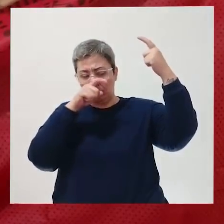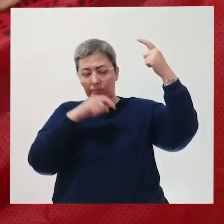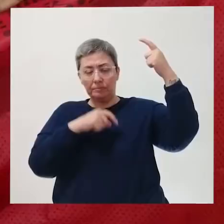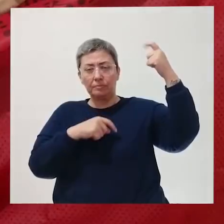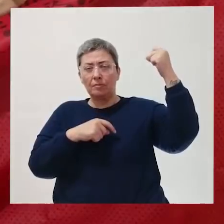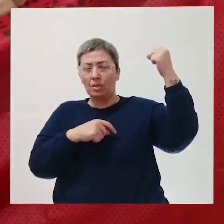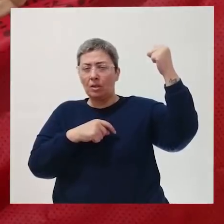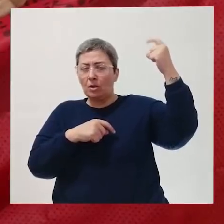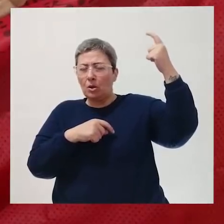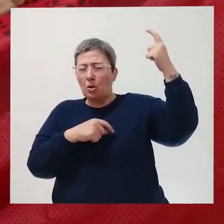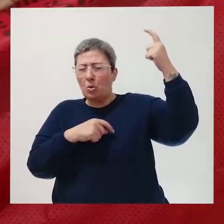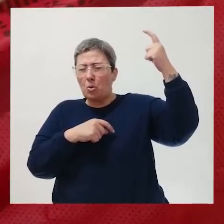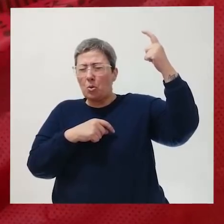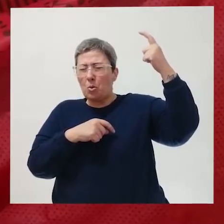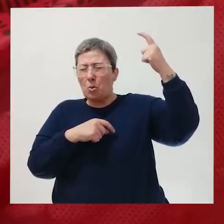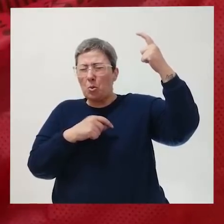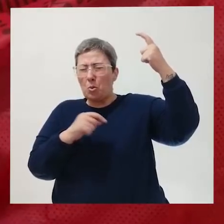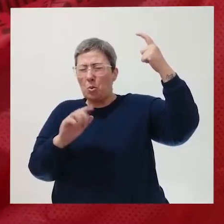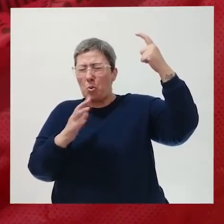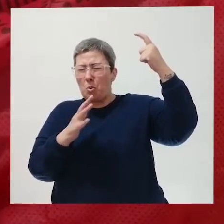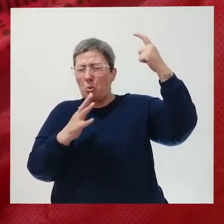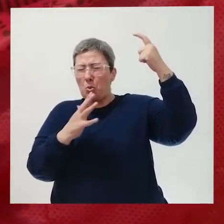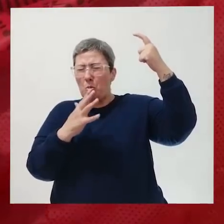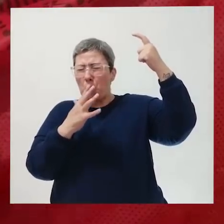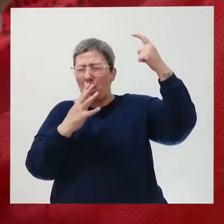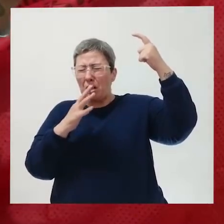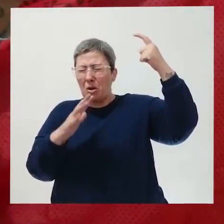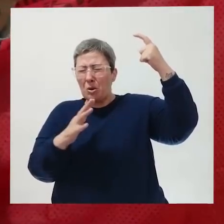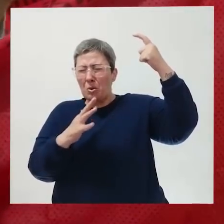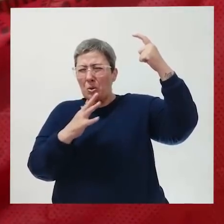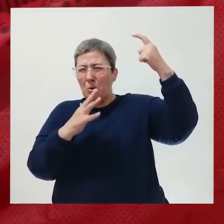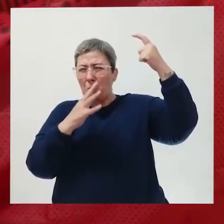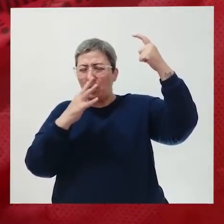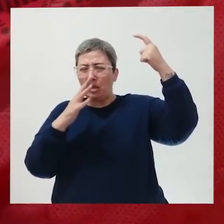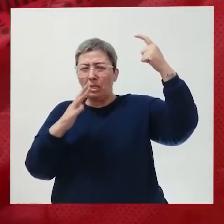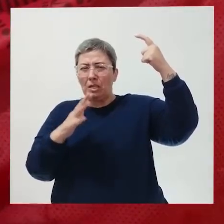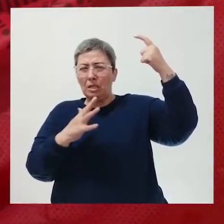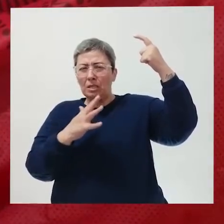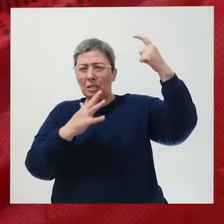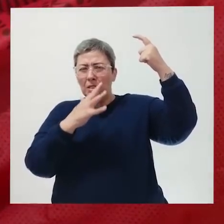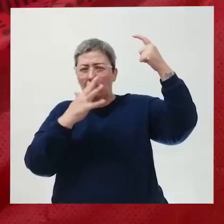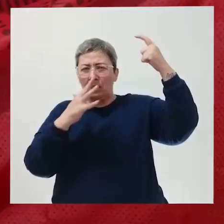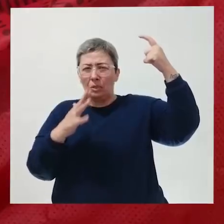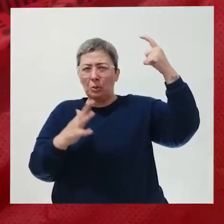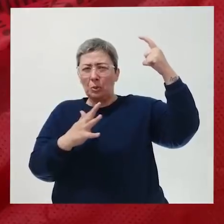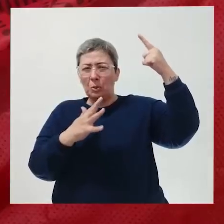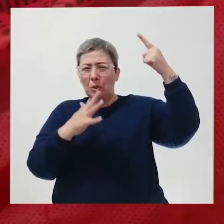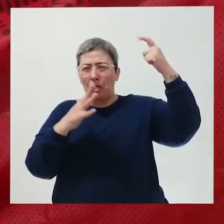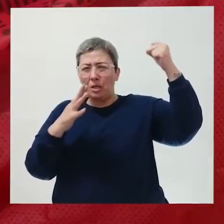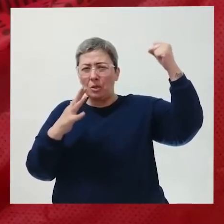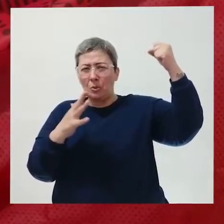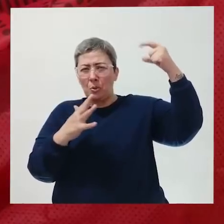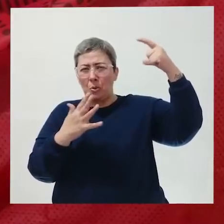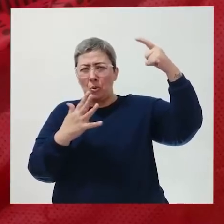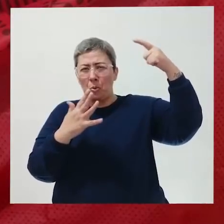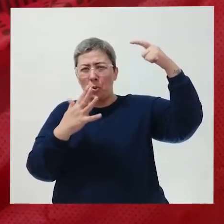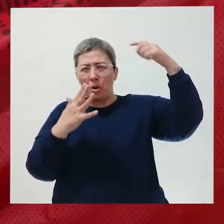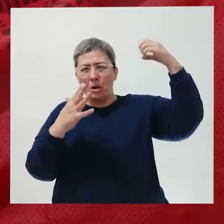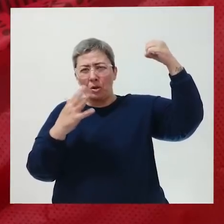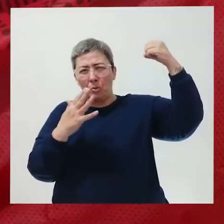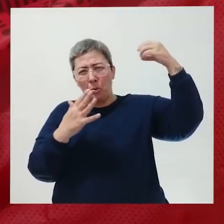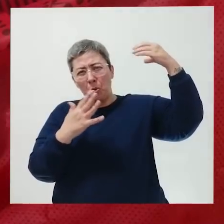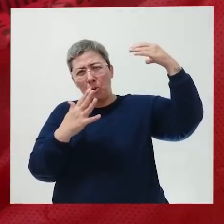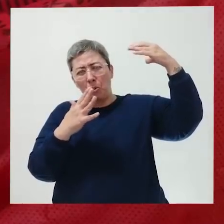E o sol começou a brilhar, a brilhar, a brilhar. E começou a